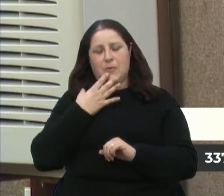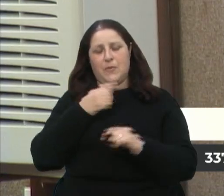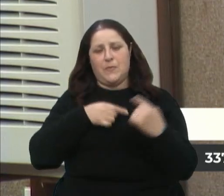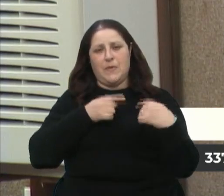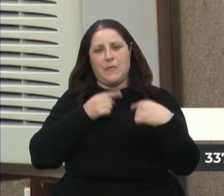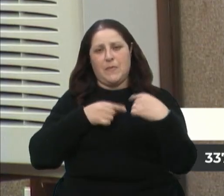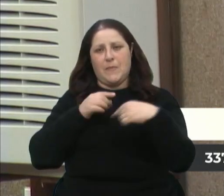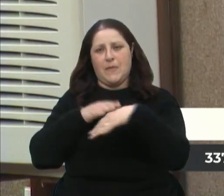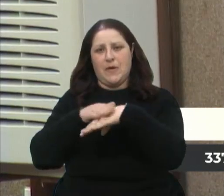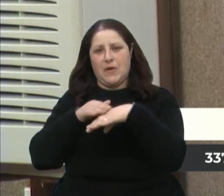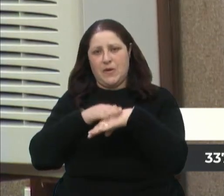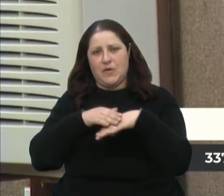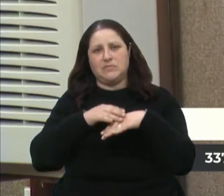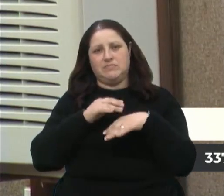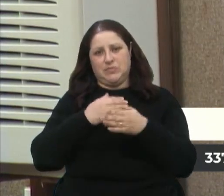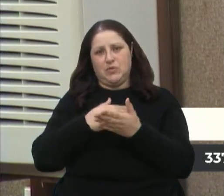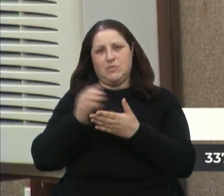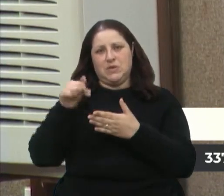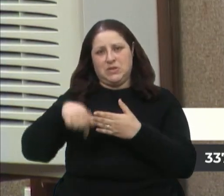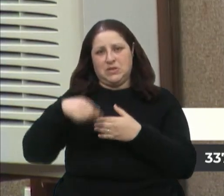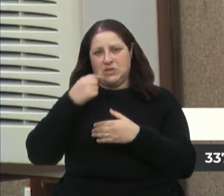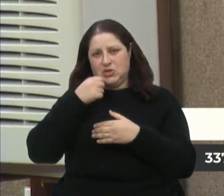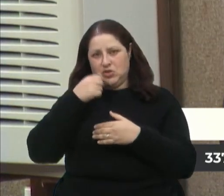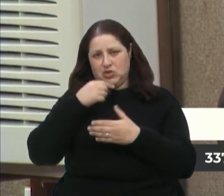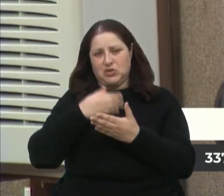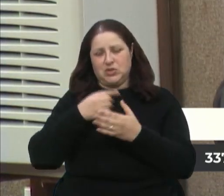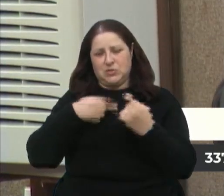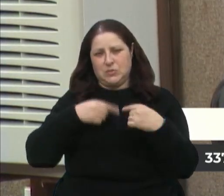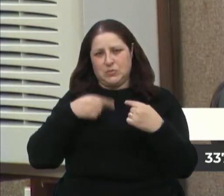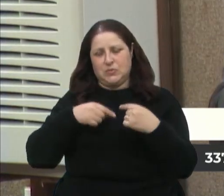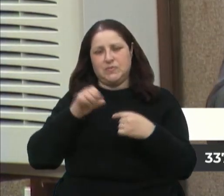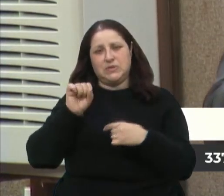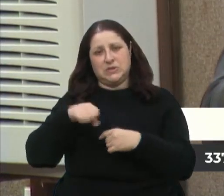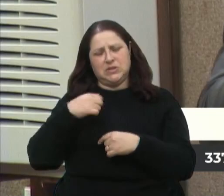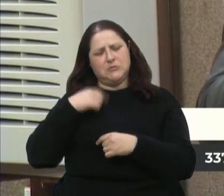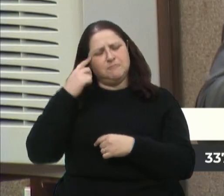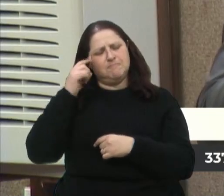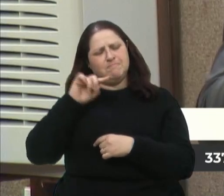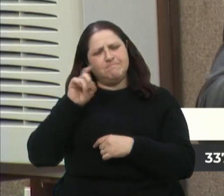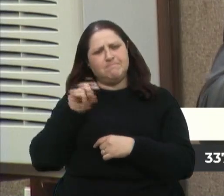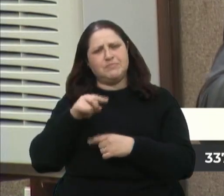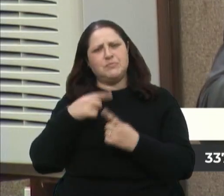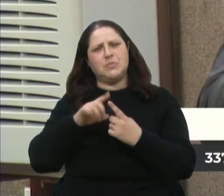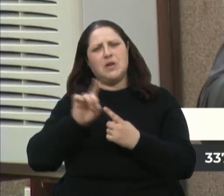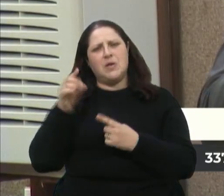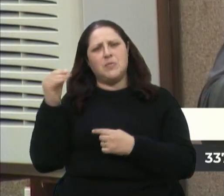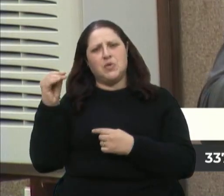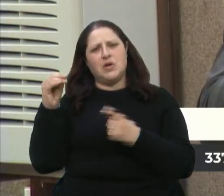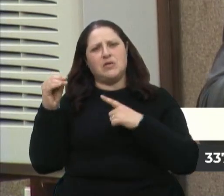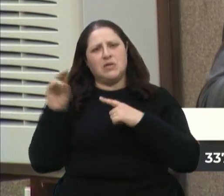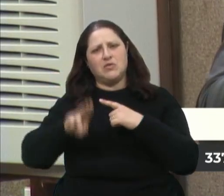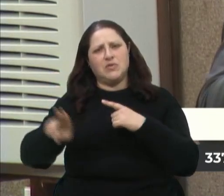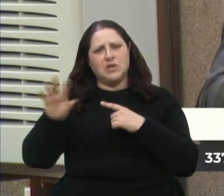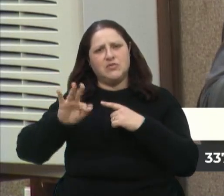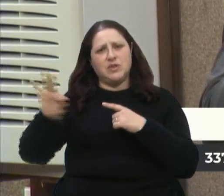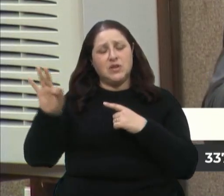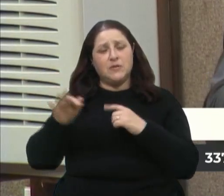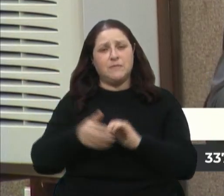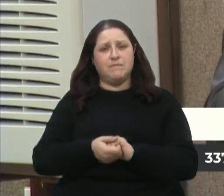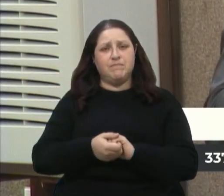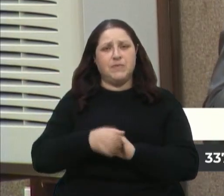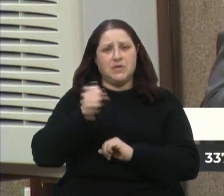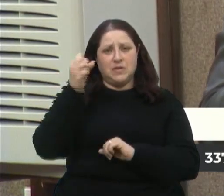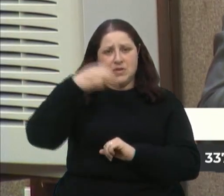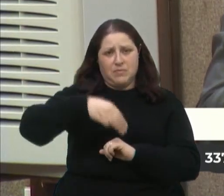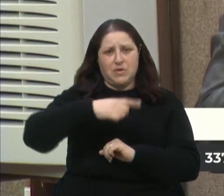trazer esse debate para a nossa cidade. Realmente, a gente fica questionando, né? Por que Porto Alegre tem Universidade Federal? Santa